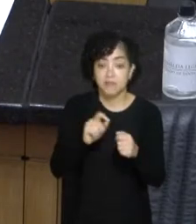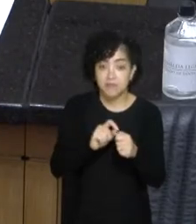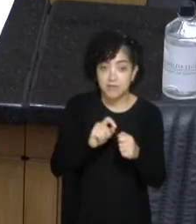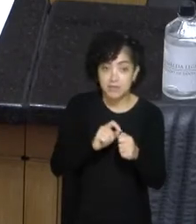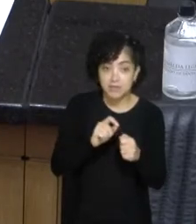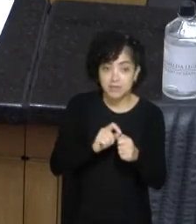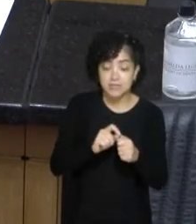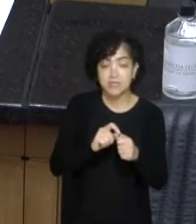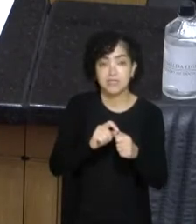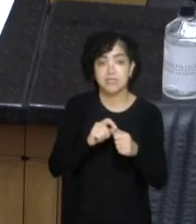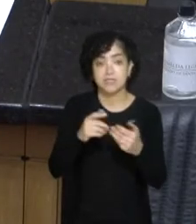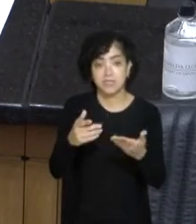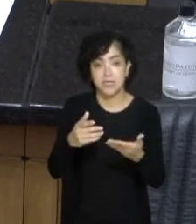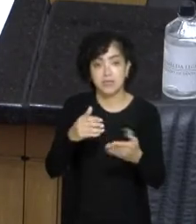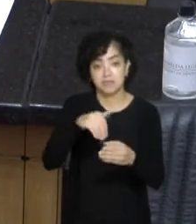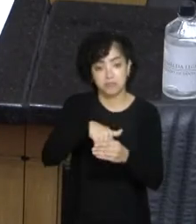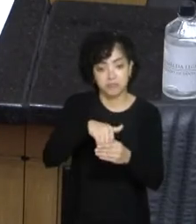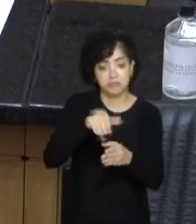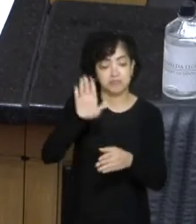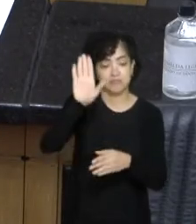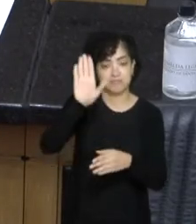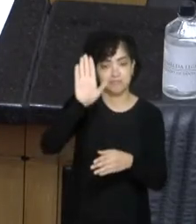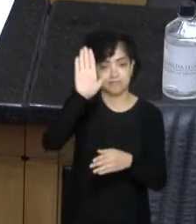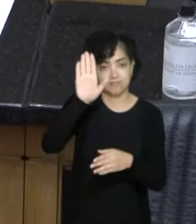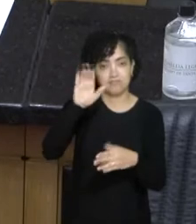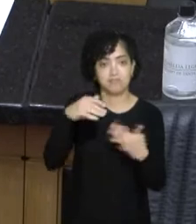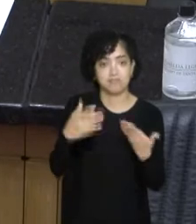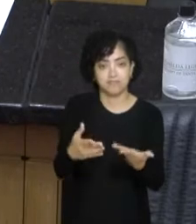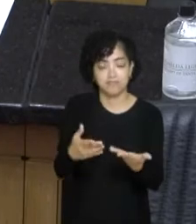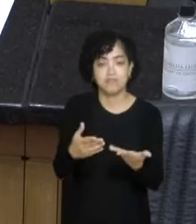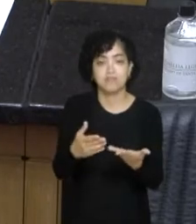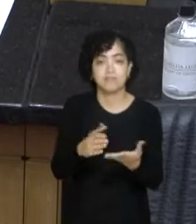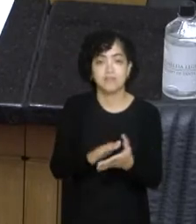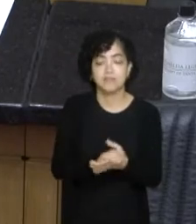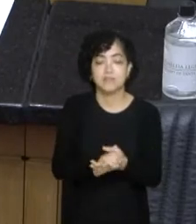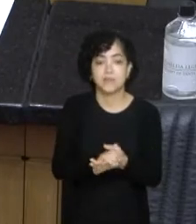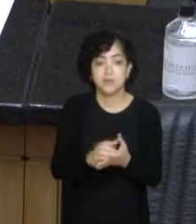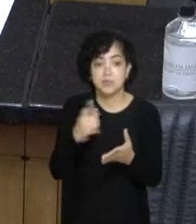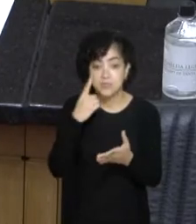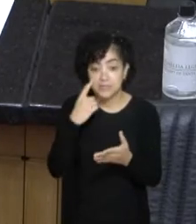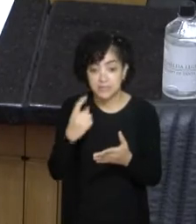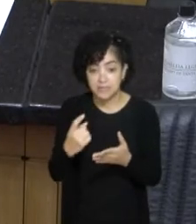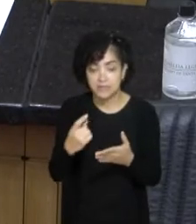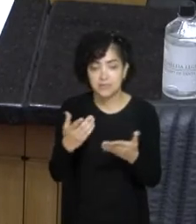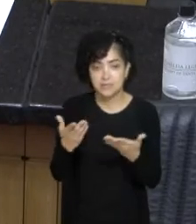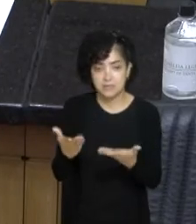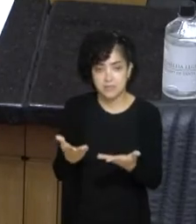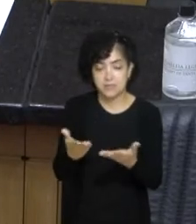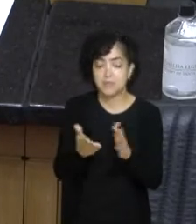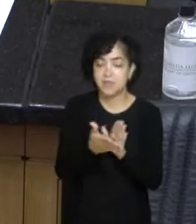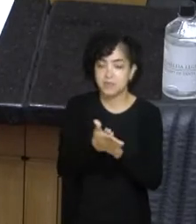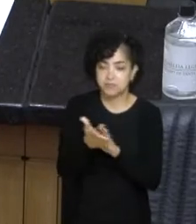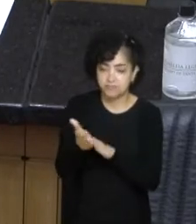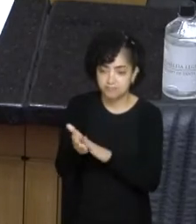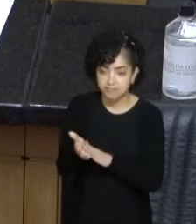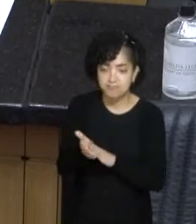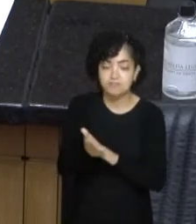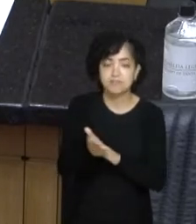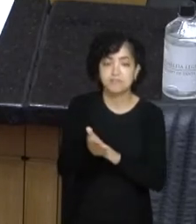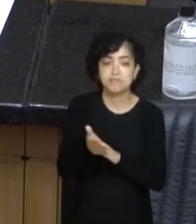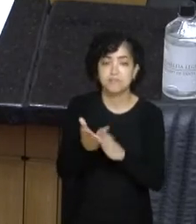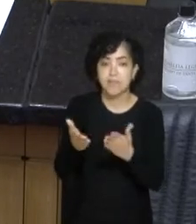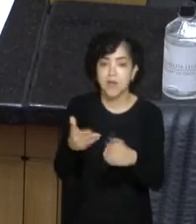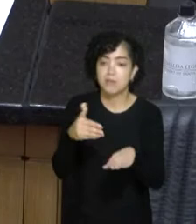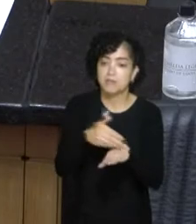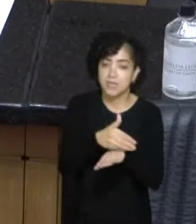dele, mais que ele é candidato para a próxima, né? Das intenções dele nesse parlamento. Parabéns, Pepe, por